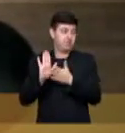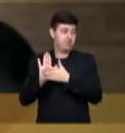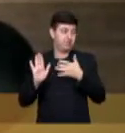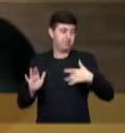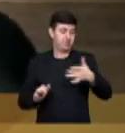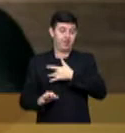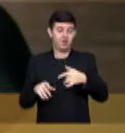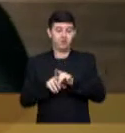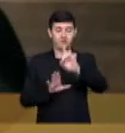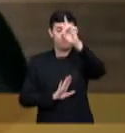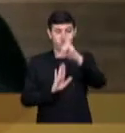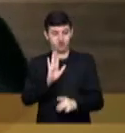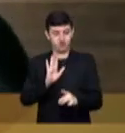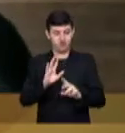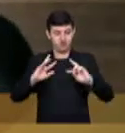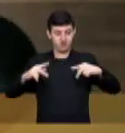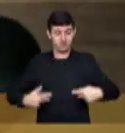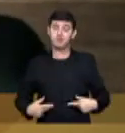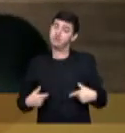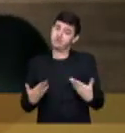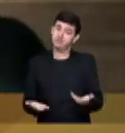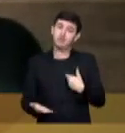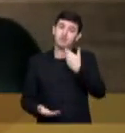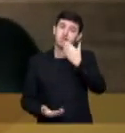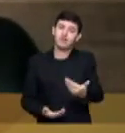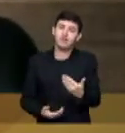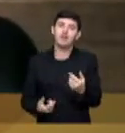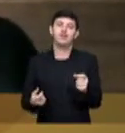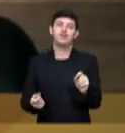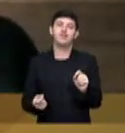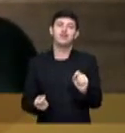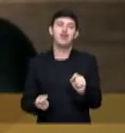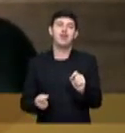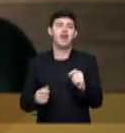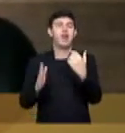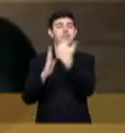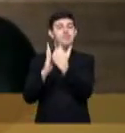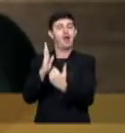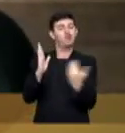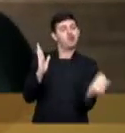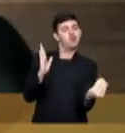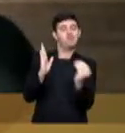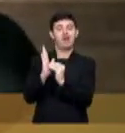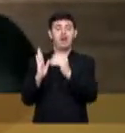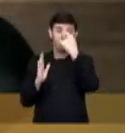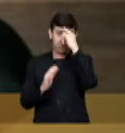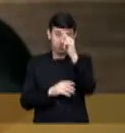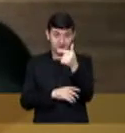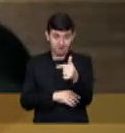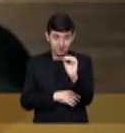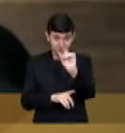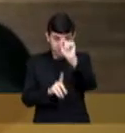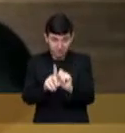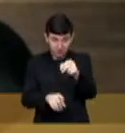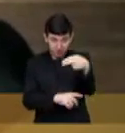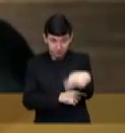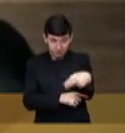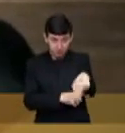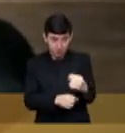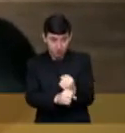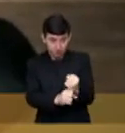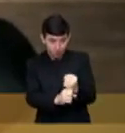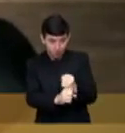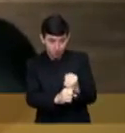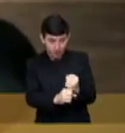Direitos Humanos, solicitada a inclusão em pauta em 20 de novembro de 2018,